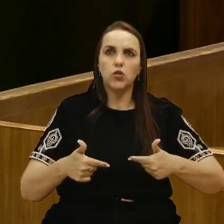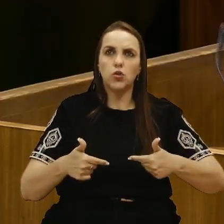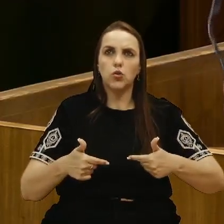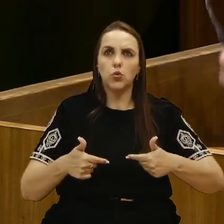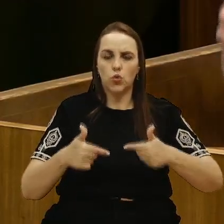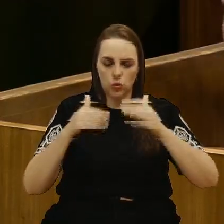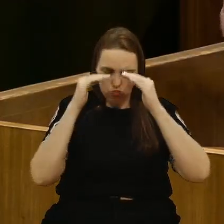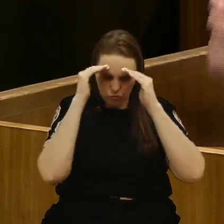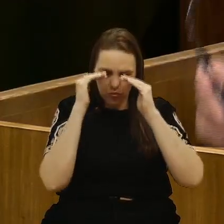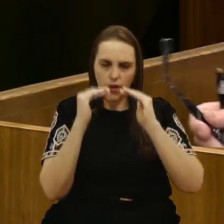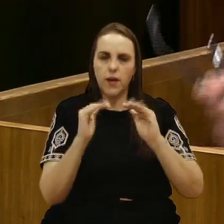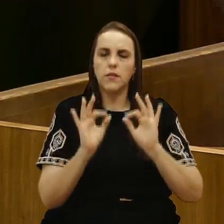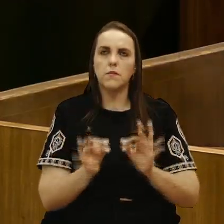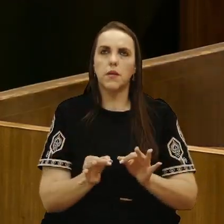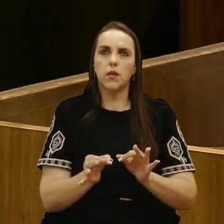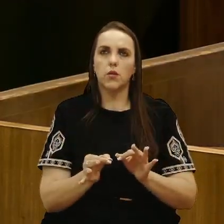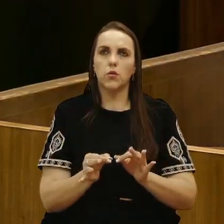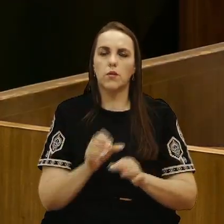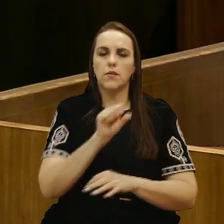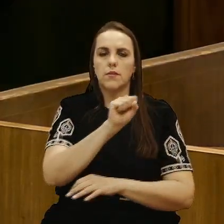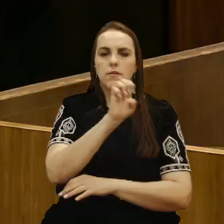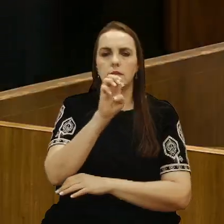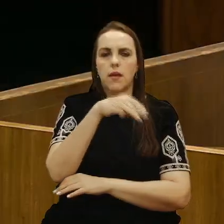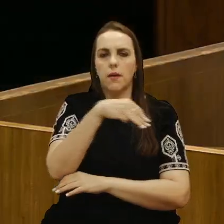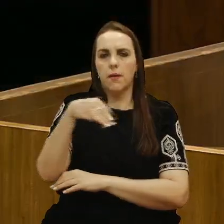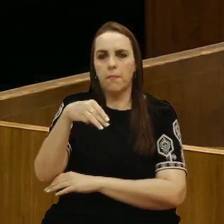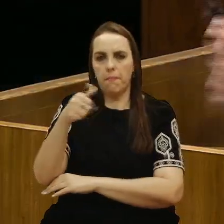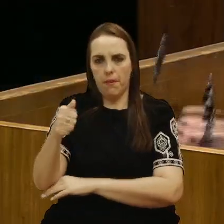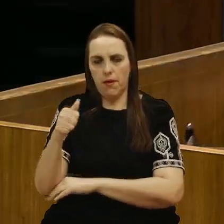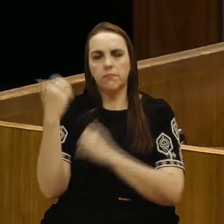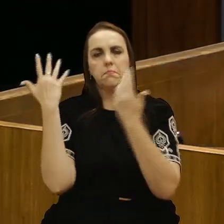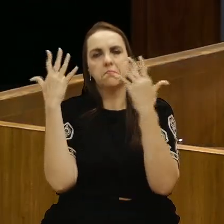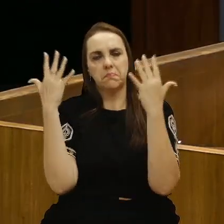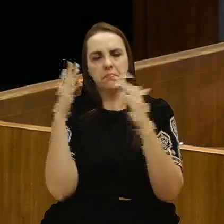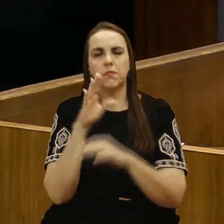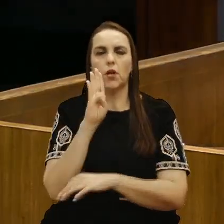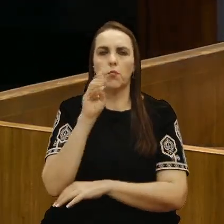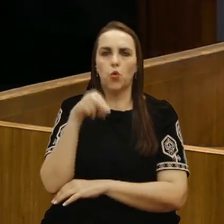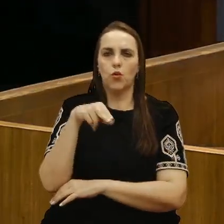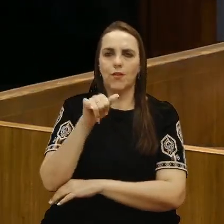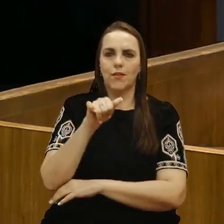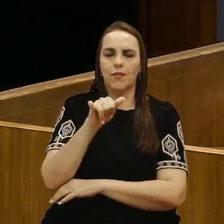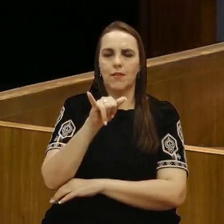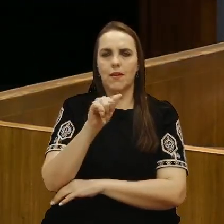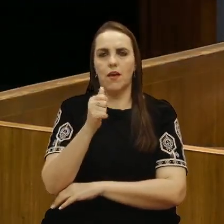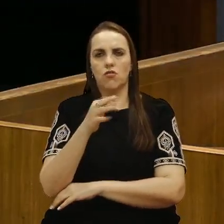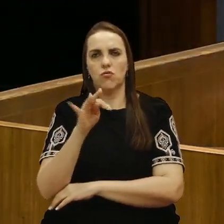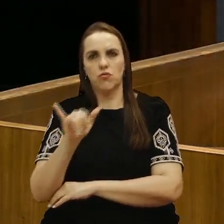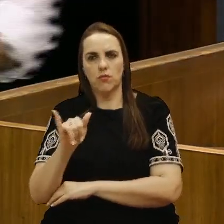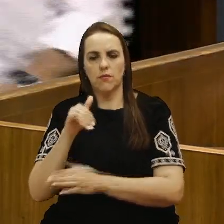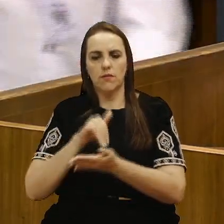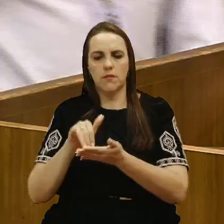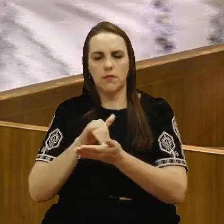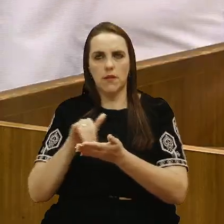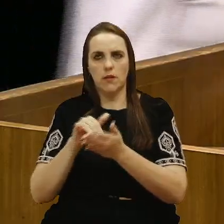Atitude de Respeito, através da SEMA, quero parabenizar o secretário Buniati, será lançado com as